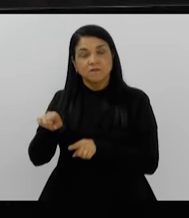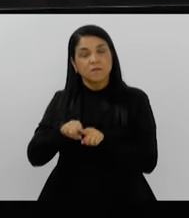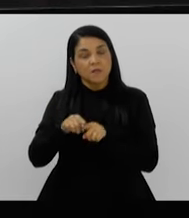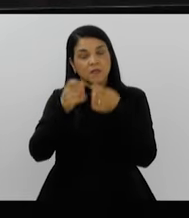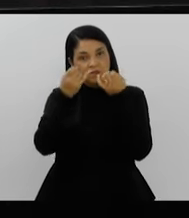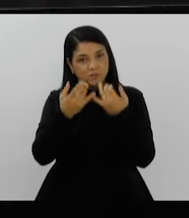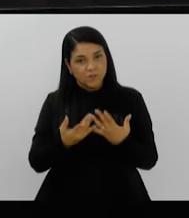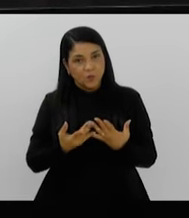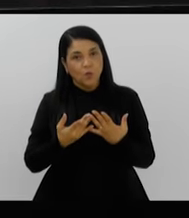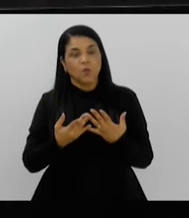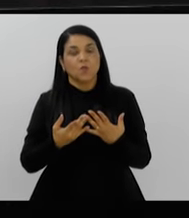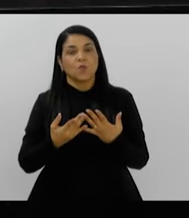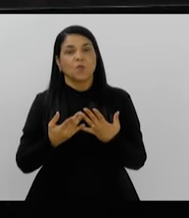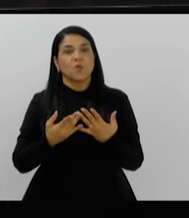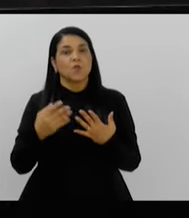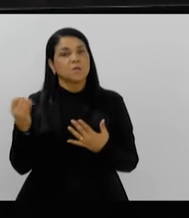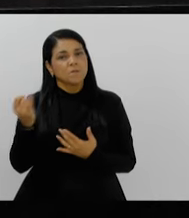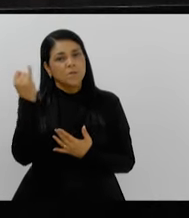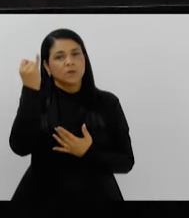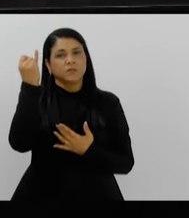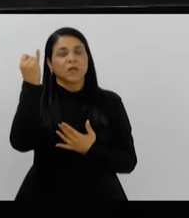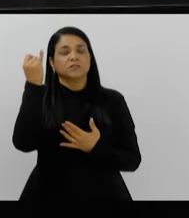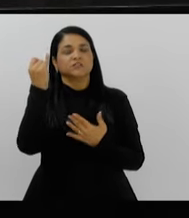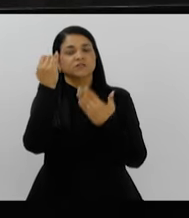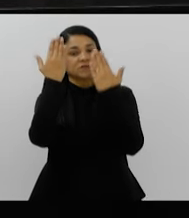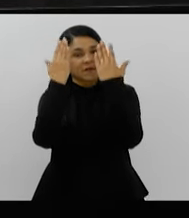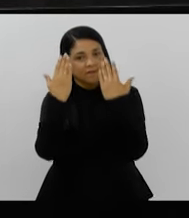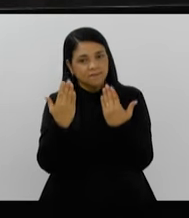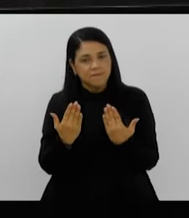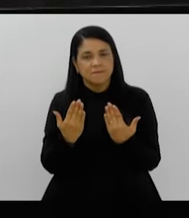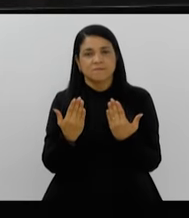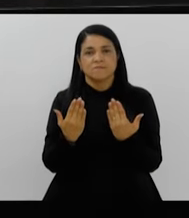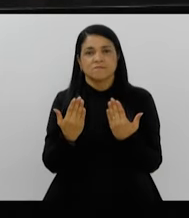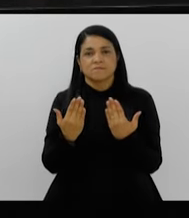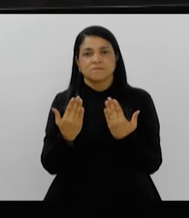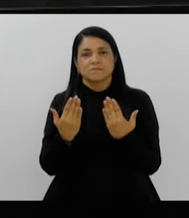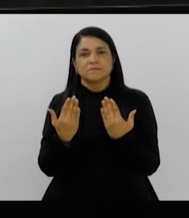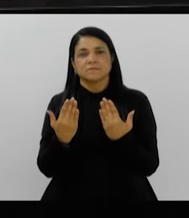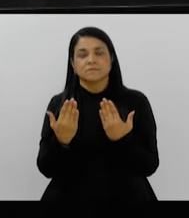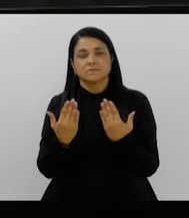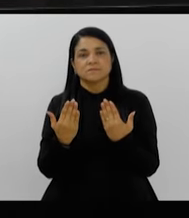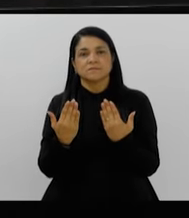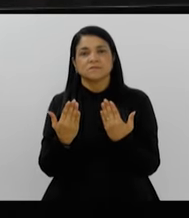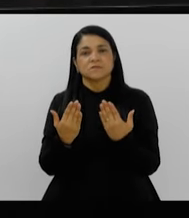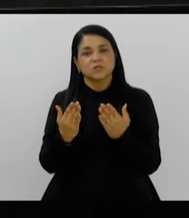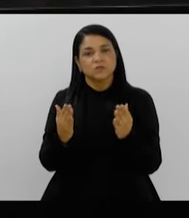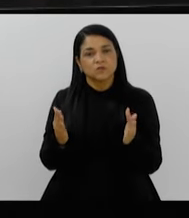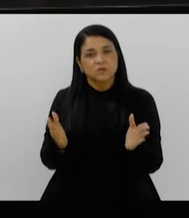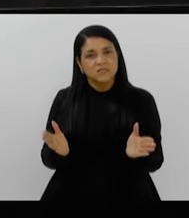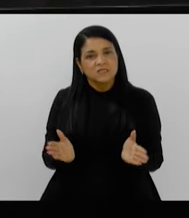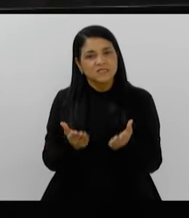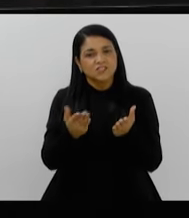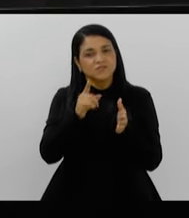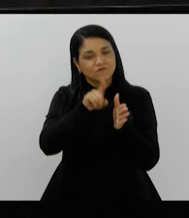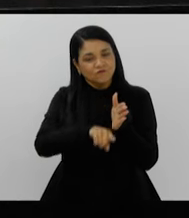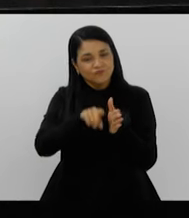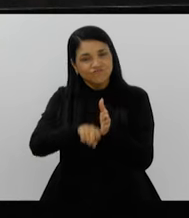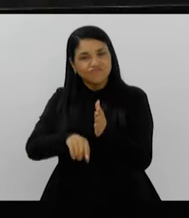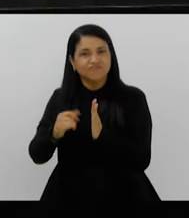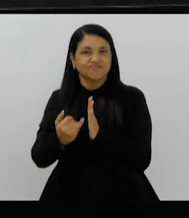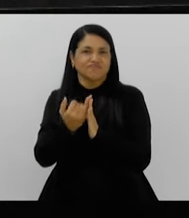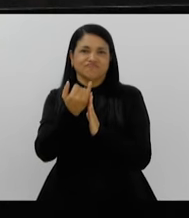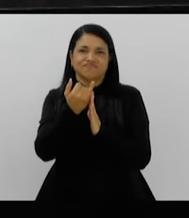questão realmente importante da análise da questão dos incentivos fiscais. Nós